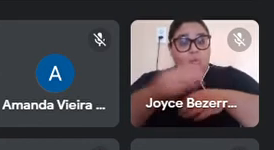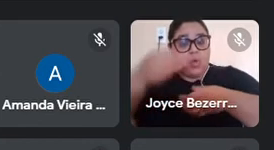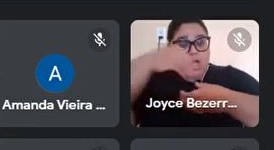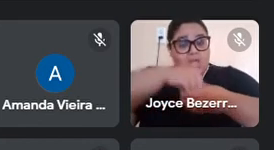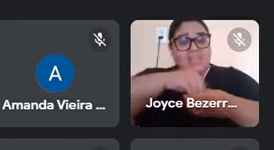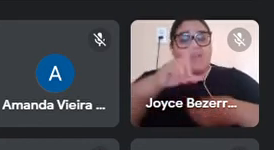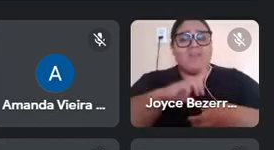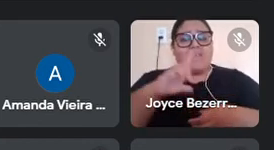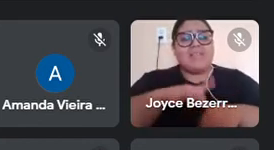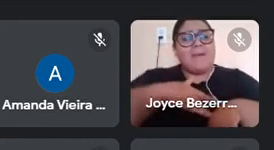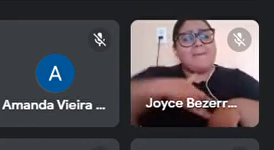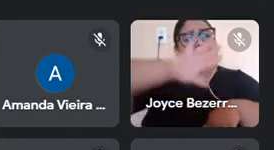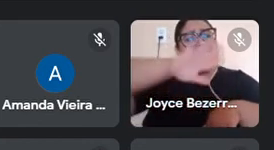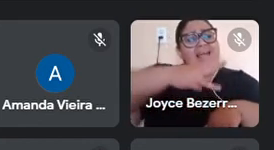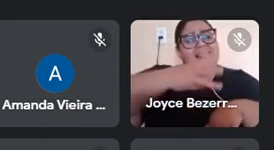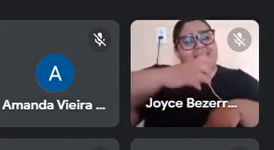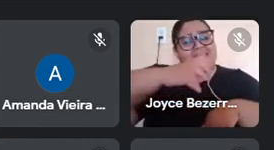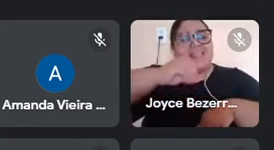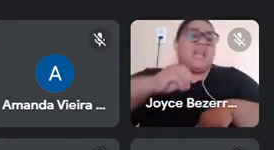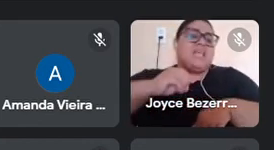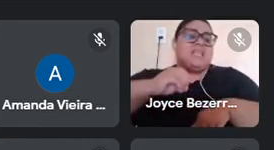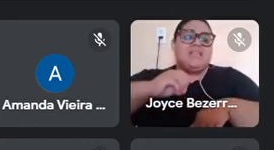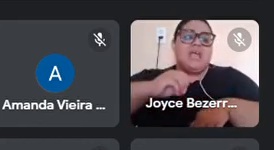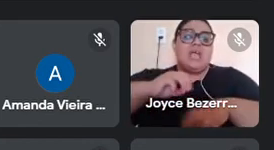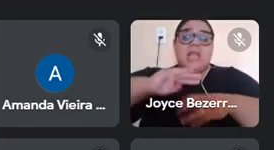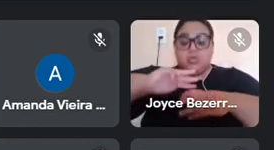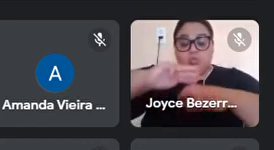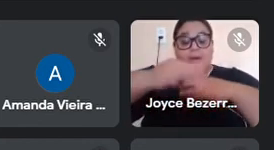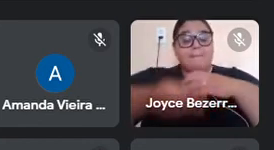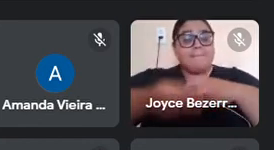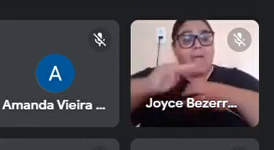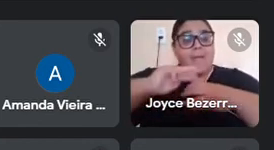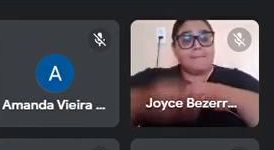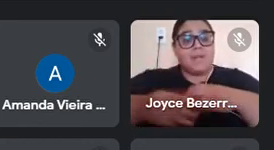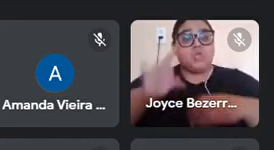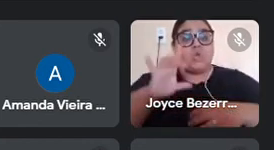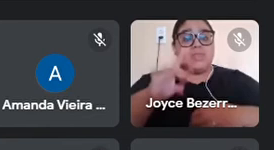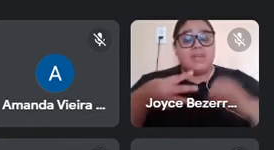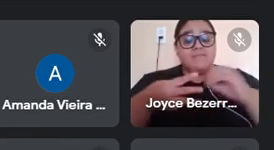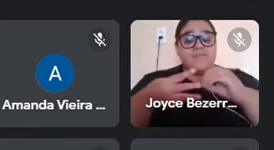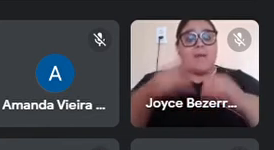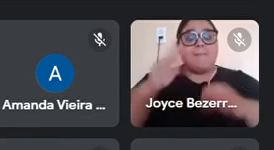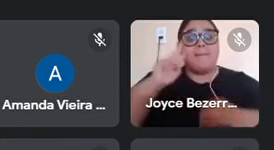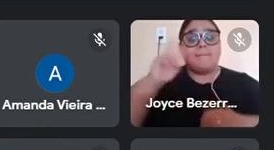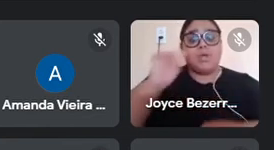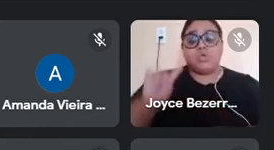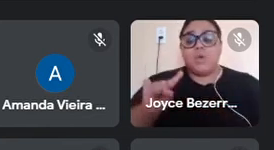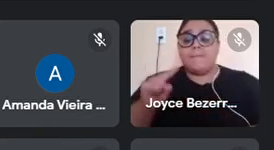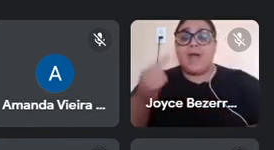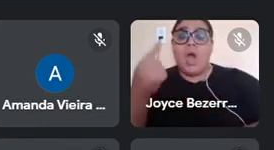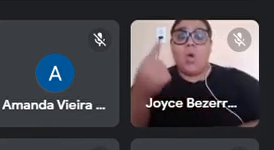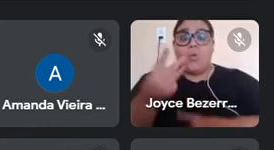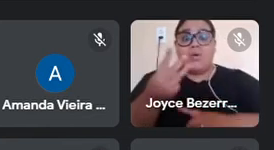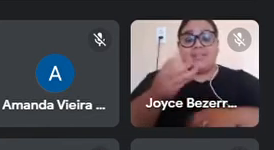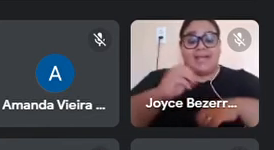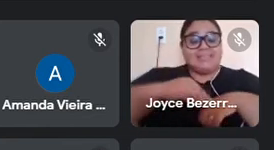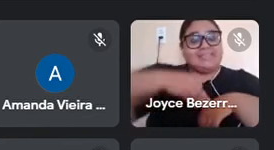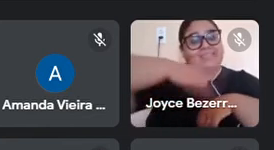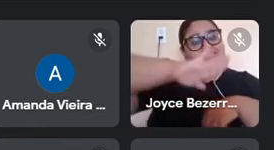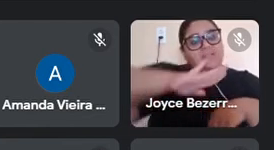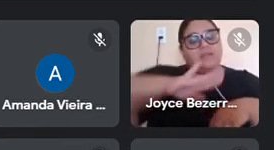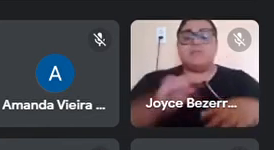30 macromoléculas na sua membrana. Eu só vou ter célula de memória para uma dessas 30 macromoléculas. Então,